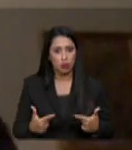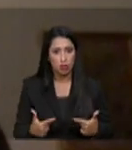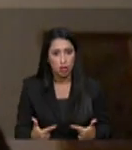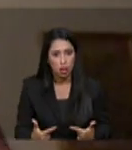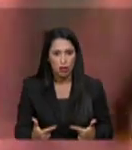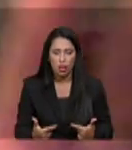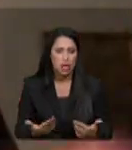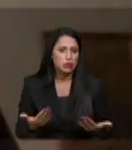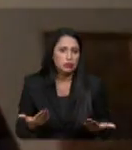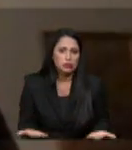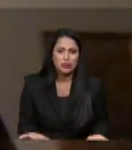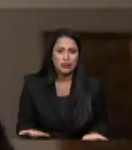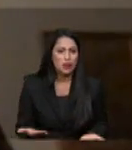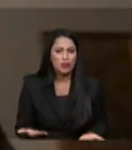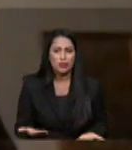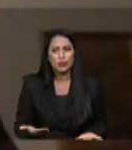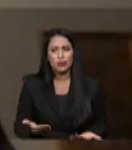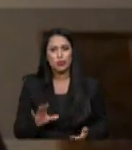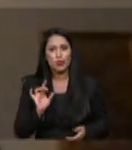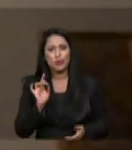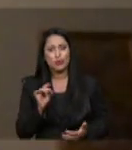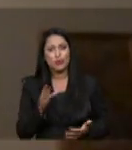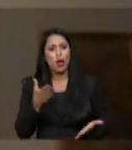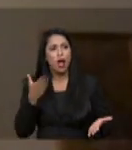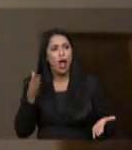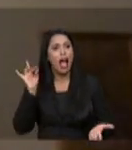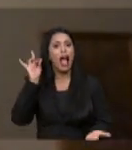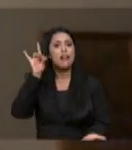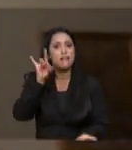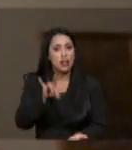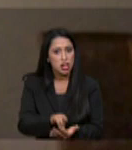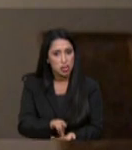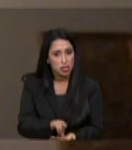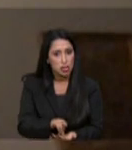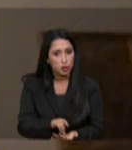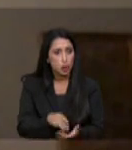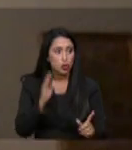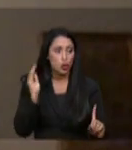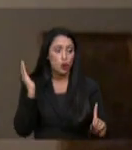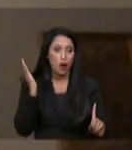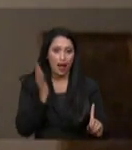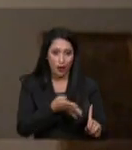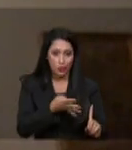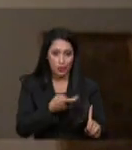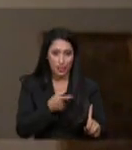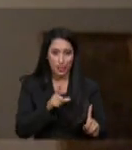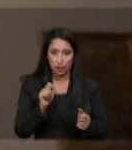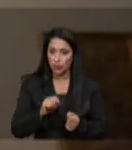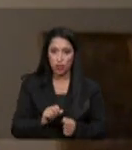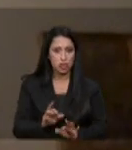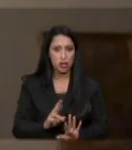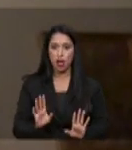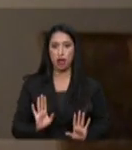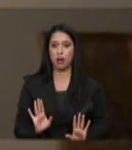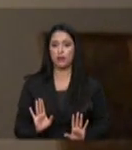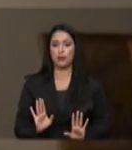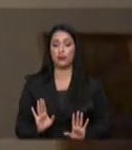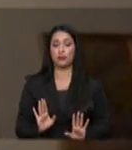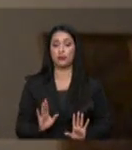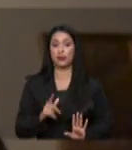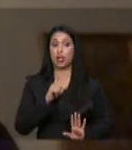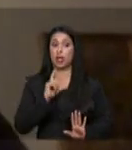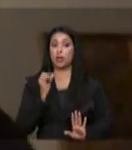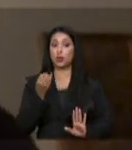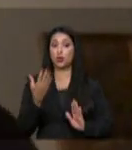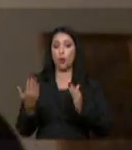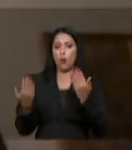estão eu não estou aqui avalizando a conduta do acusado estou aqui a